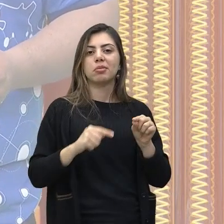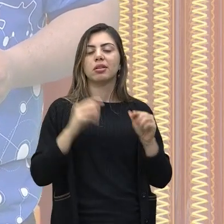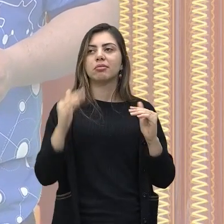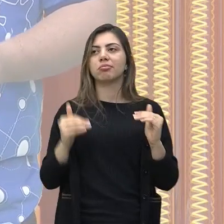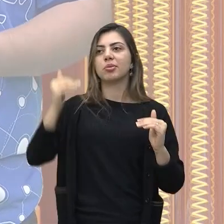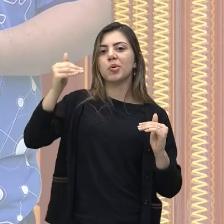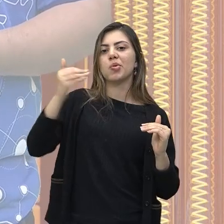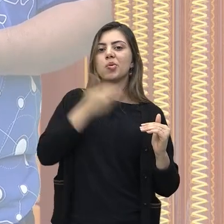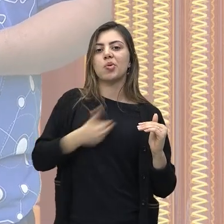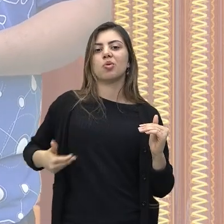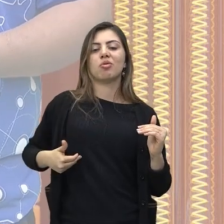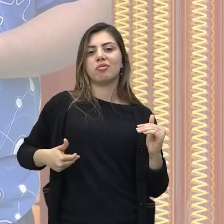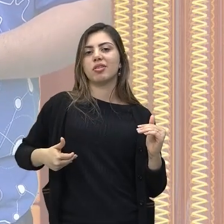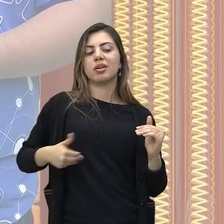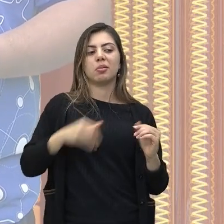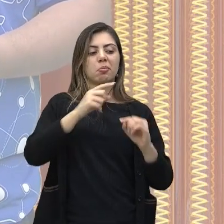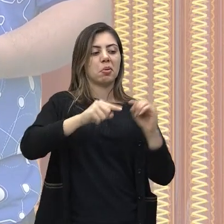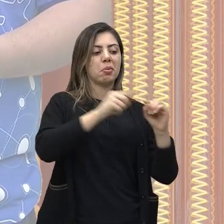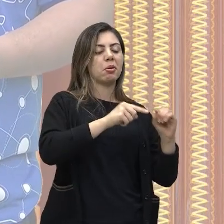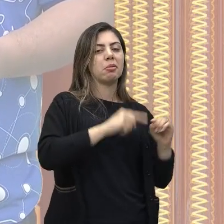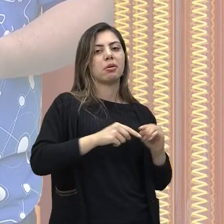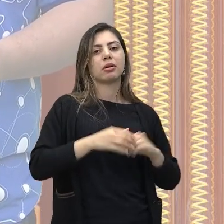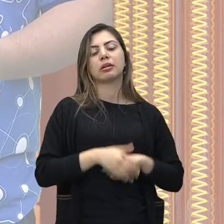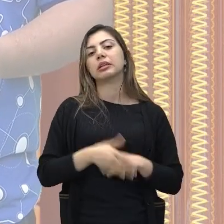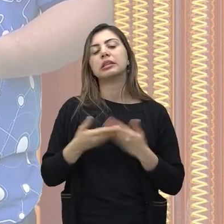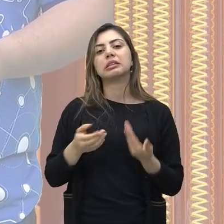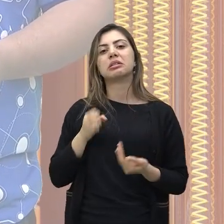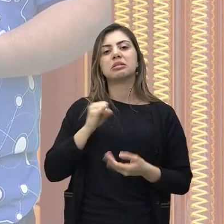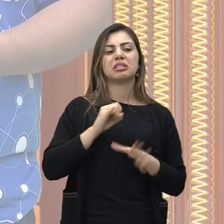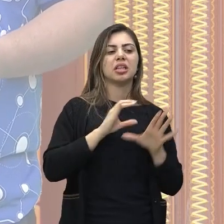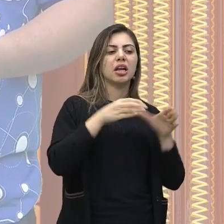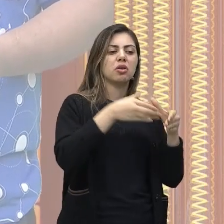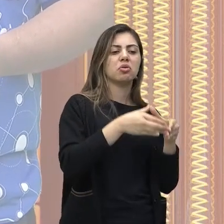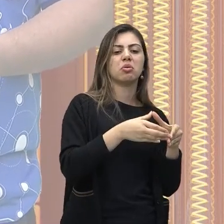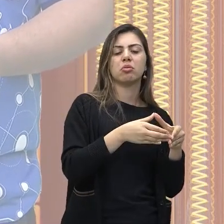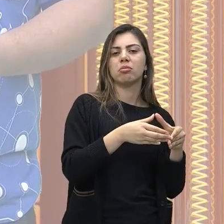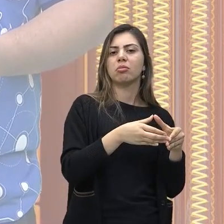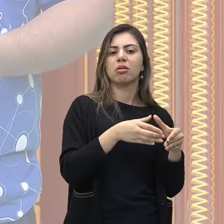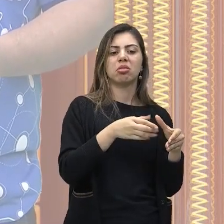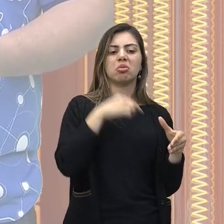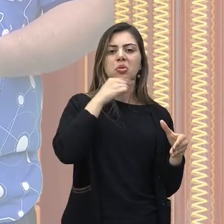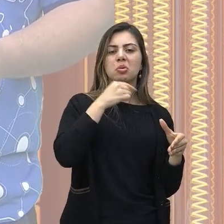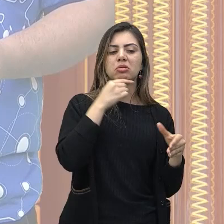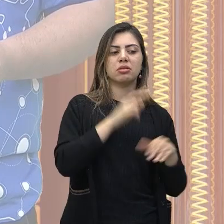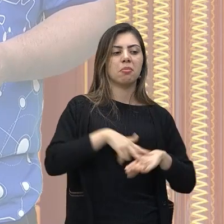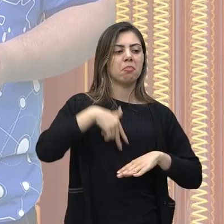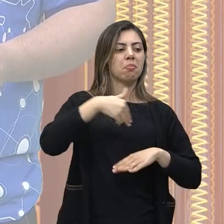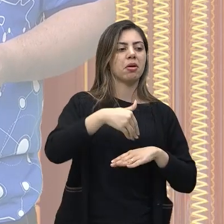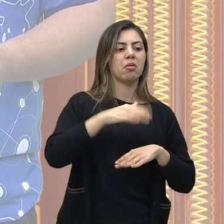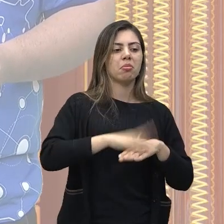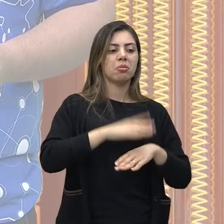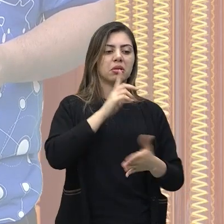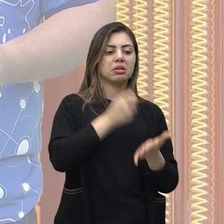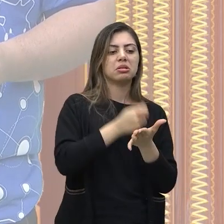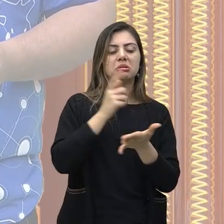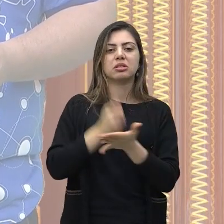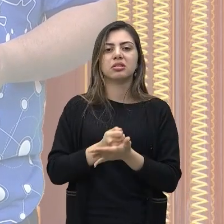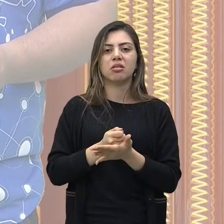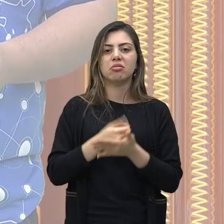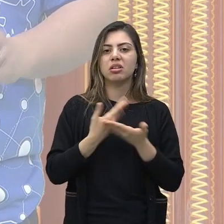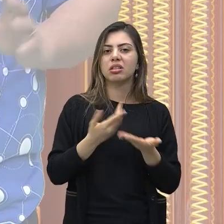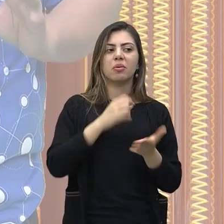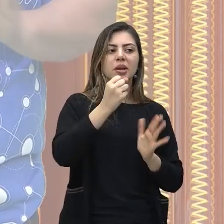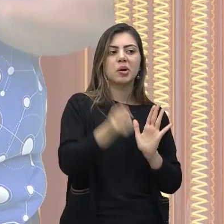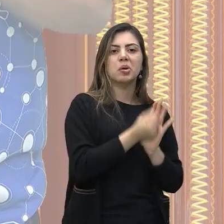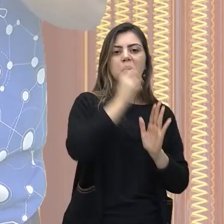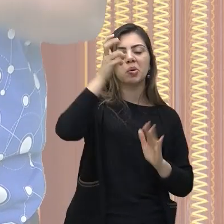Estado. Então, se ele não tem capacidade de se autogerir, então ele também não tem capacidade de manter sua identidade